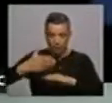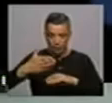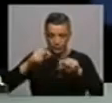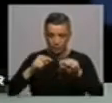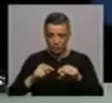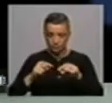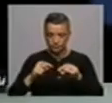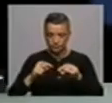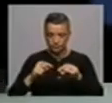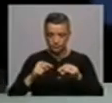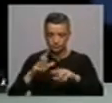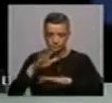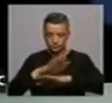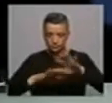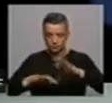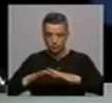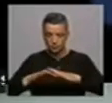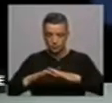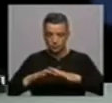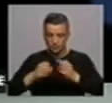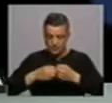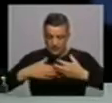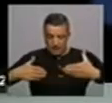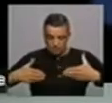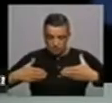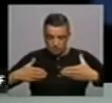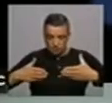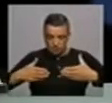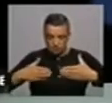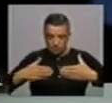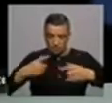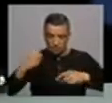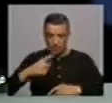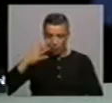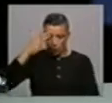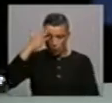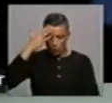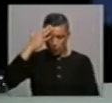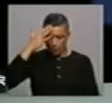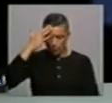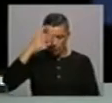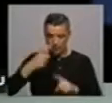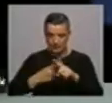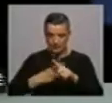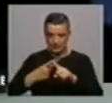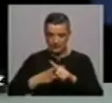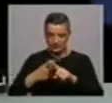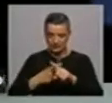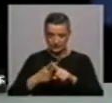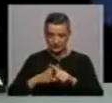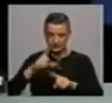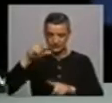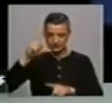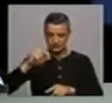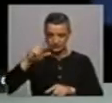maternidades, elas vão fazendo crescer as suas próprias galáxias. E então chegaram a um número que eu acho que é particularmente curioso e que aplicam também à nossa